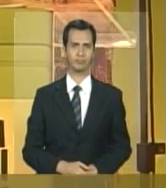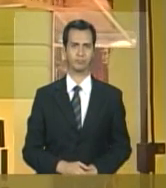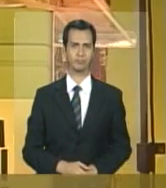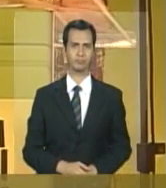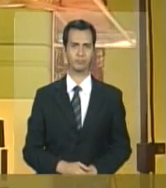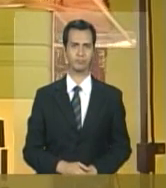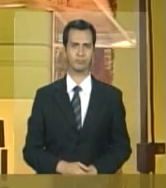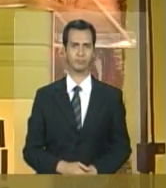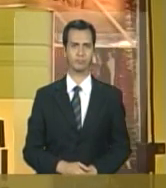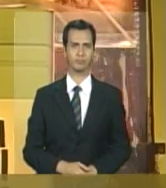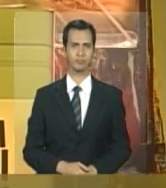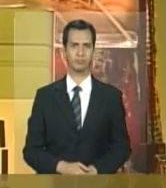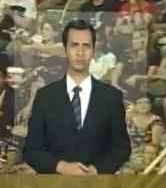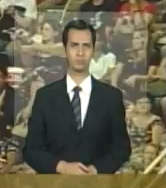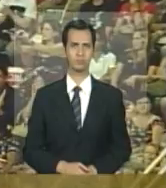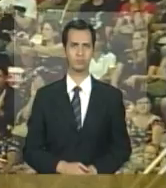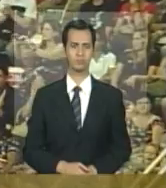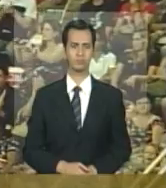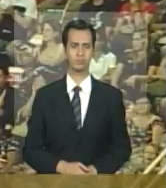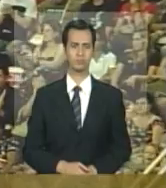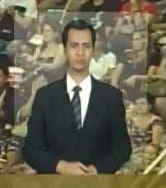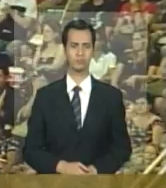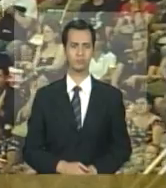Quero também dizer